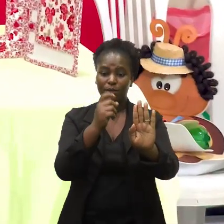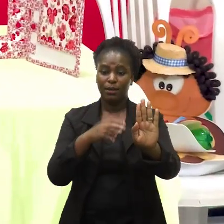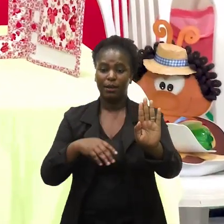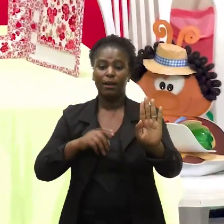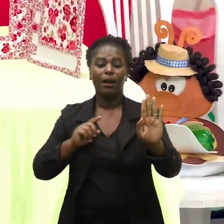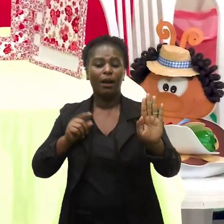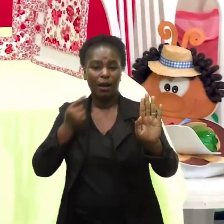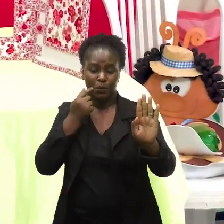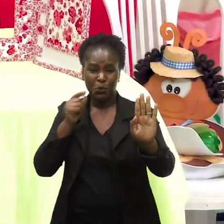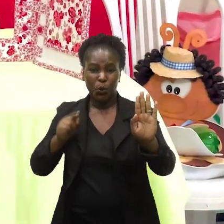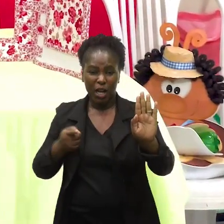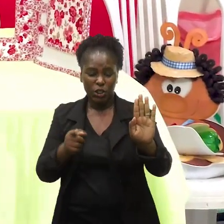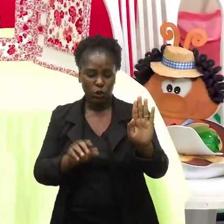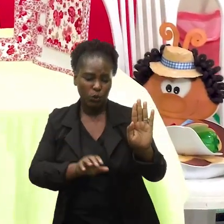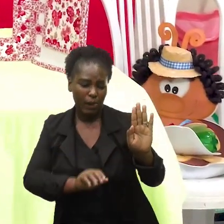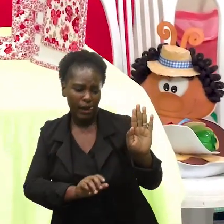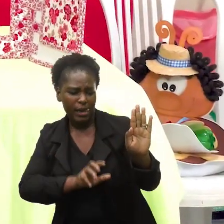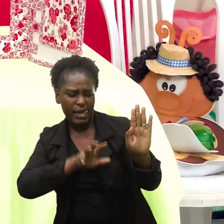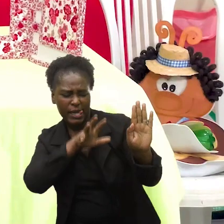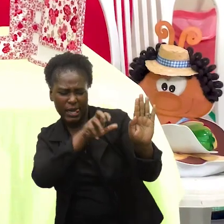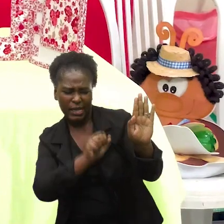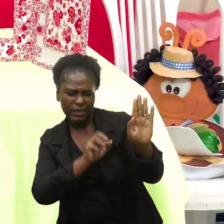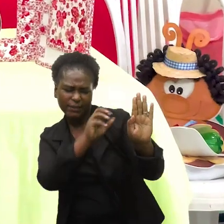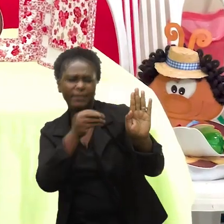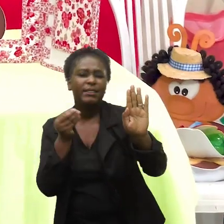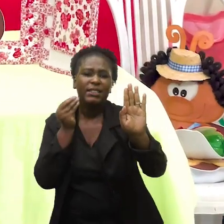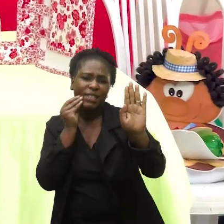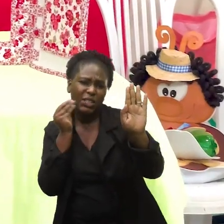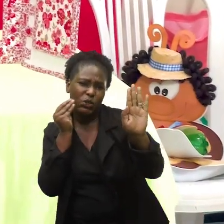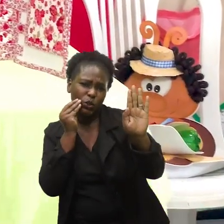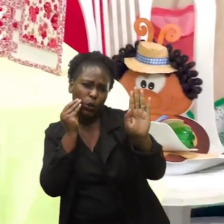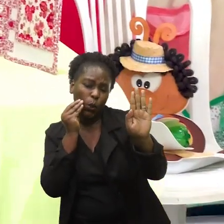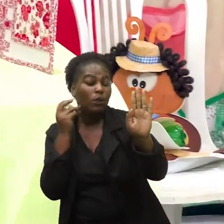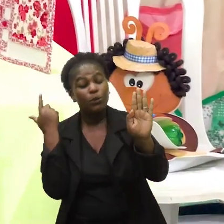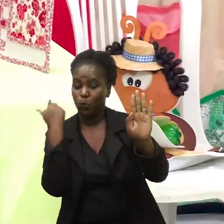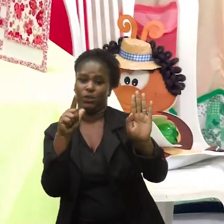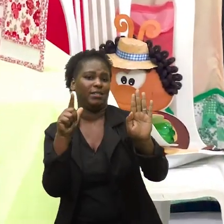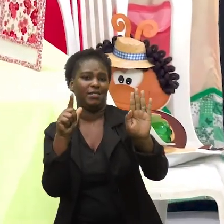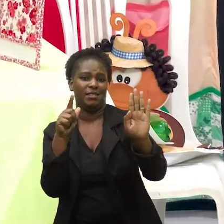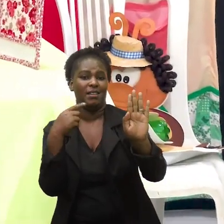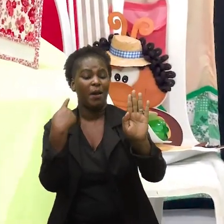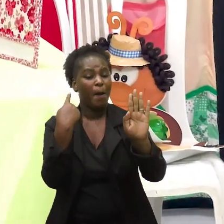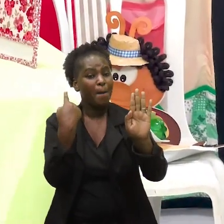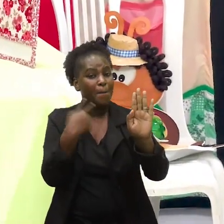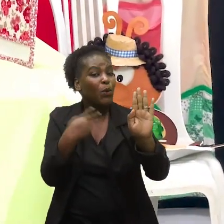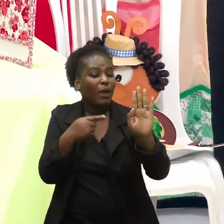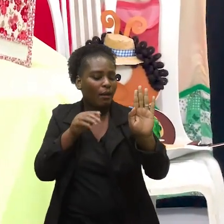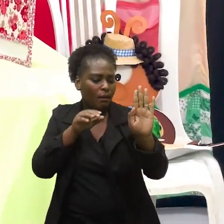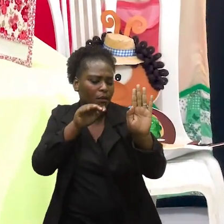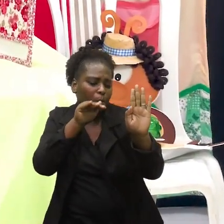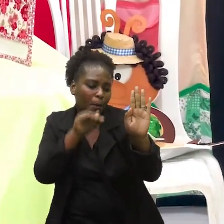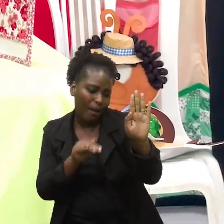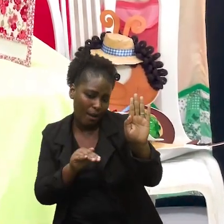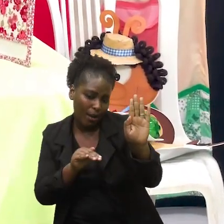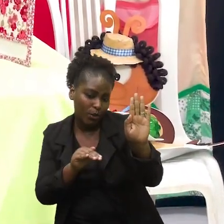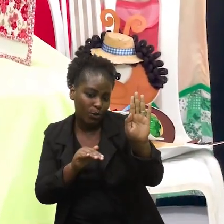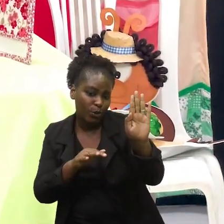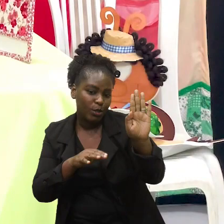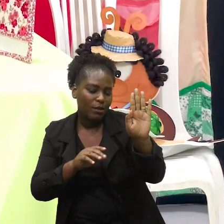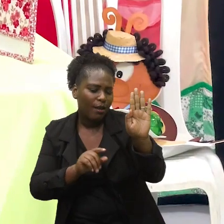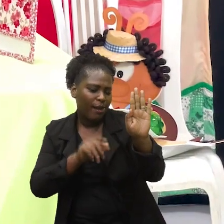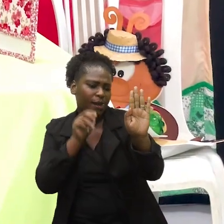passou por debaixo da porta e aí ele viu um caldeirão